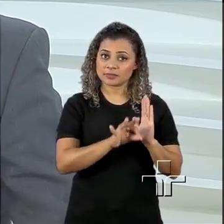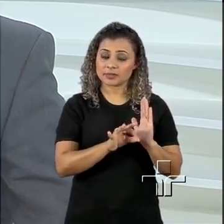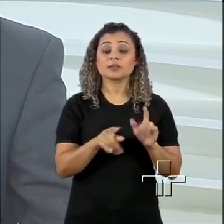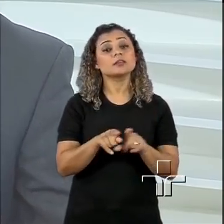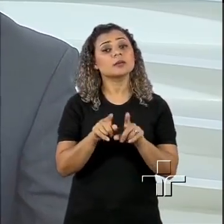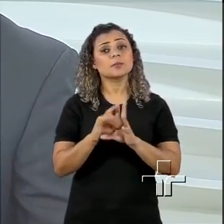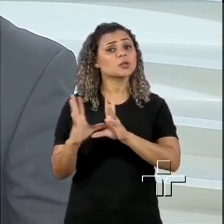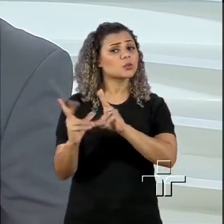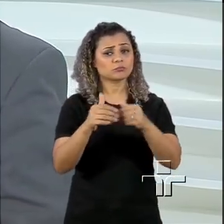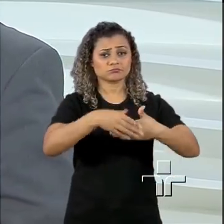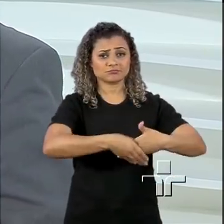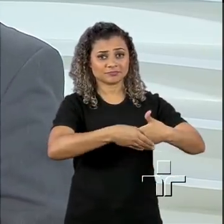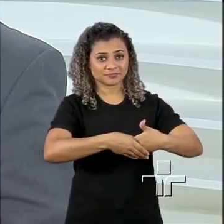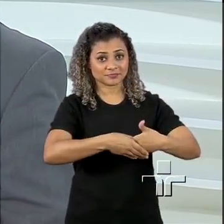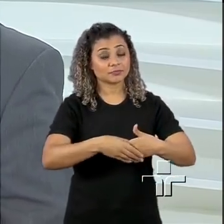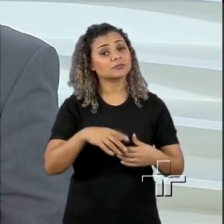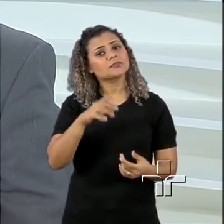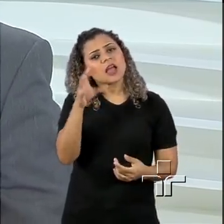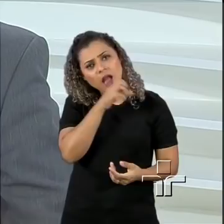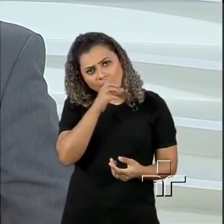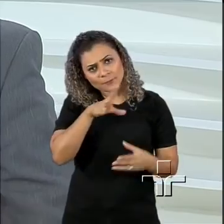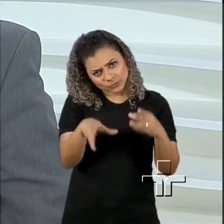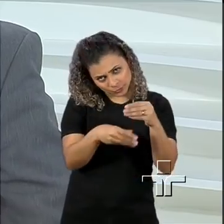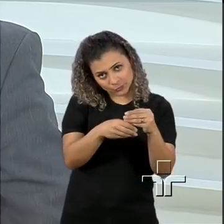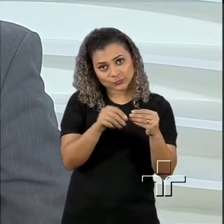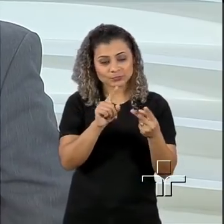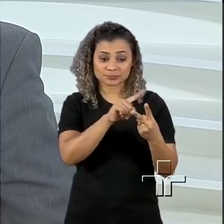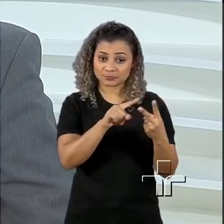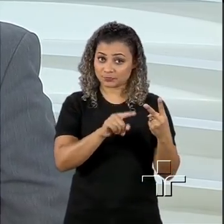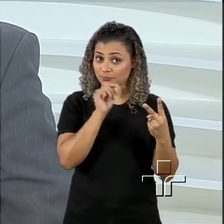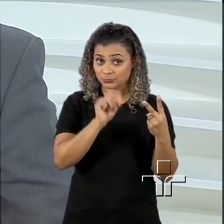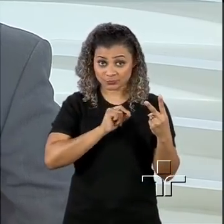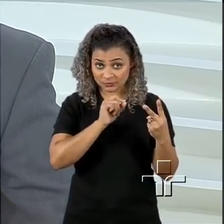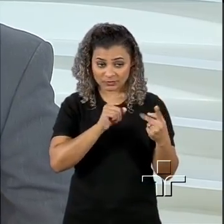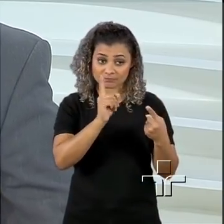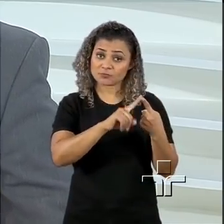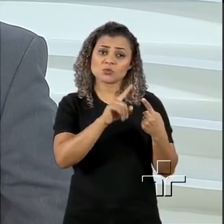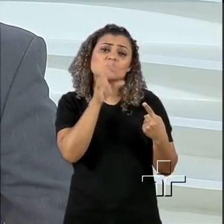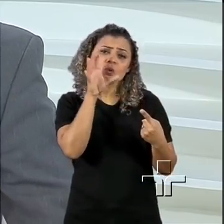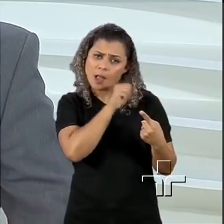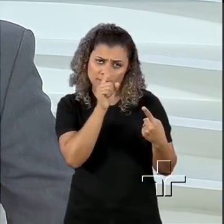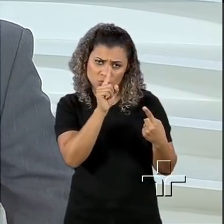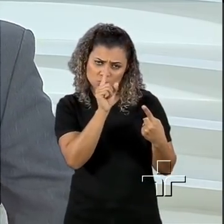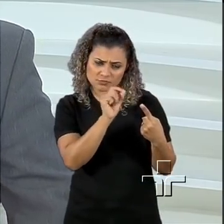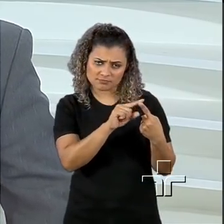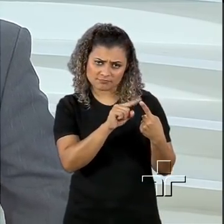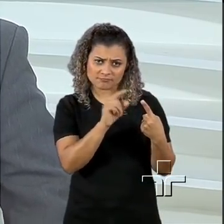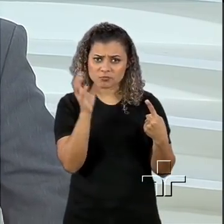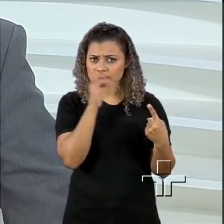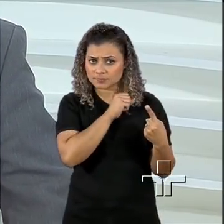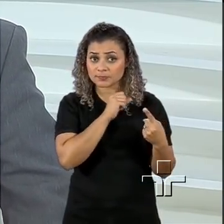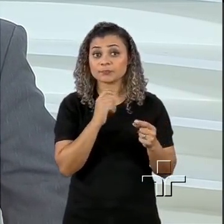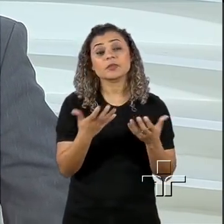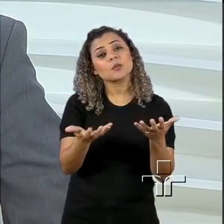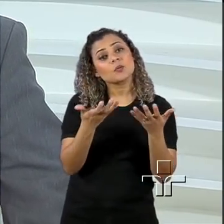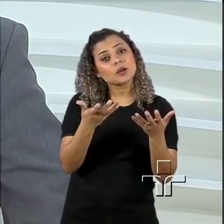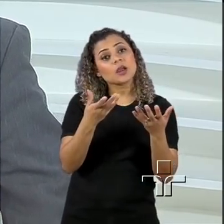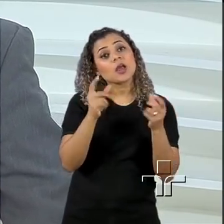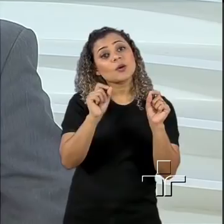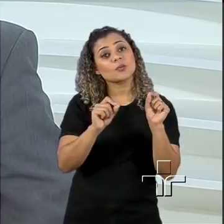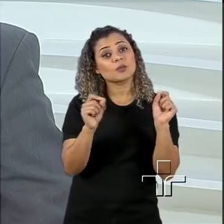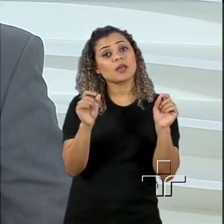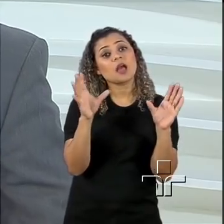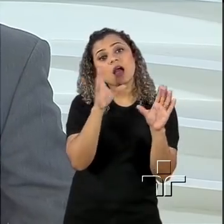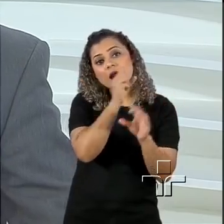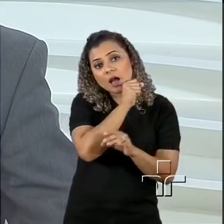Duas outras questões, se você me permite, aliás, uma questão. Quero aqui fazer um desagravo